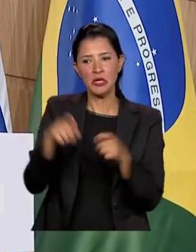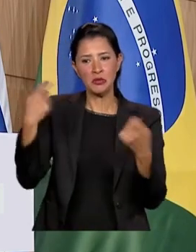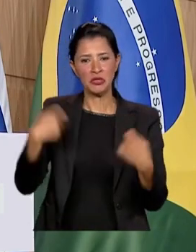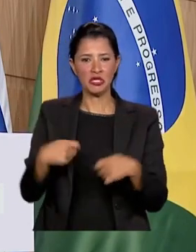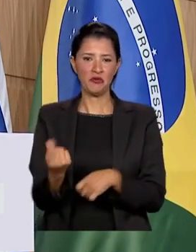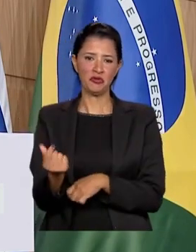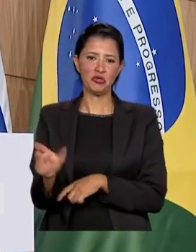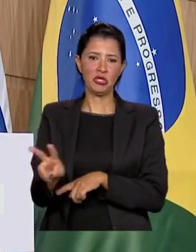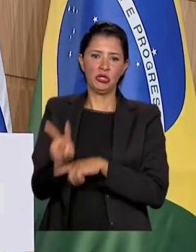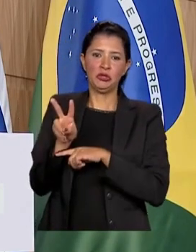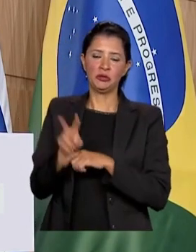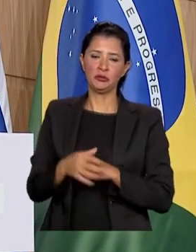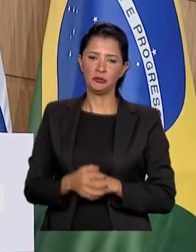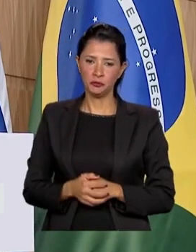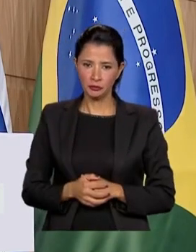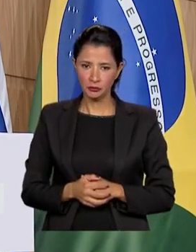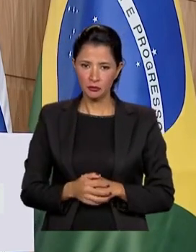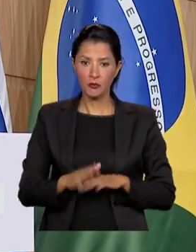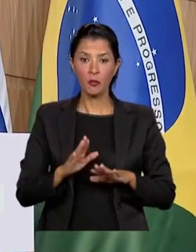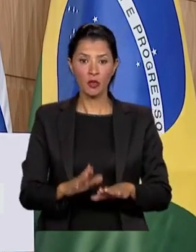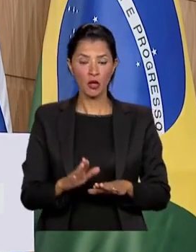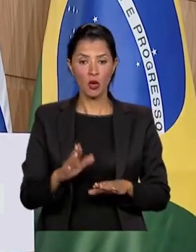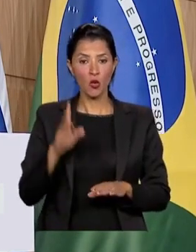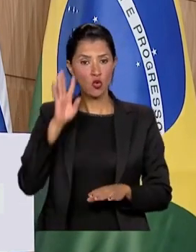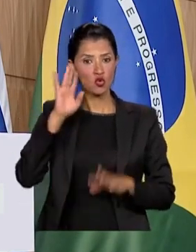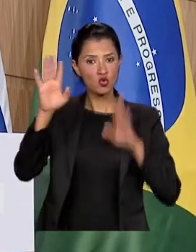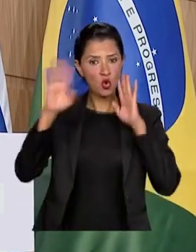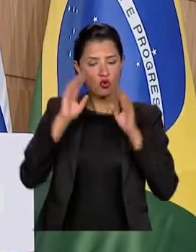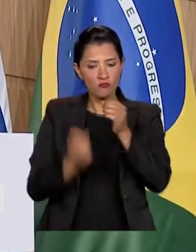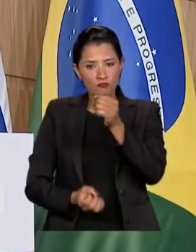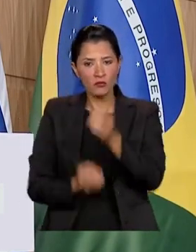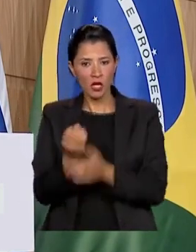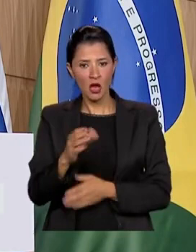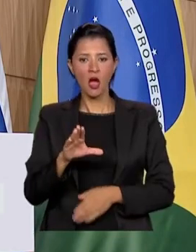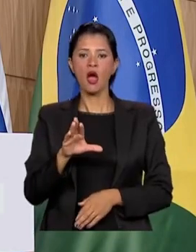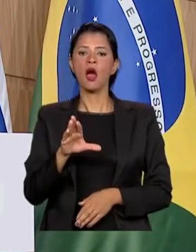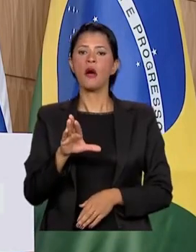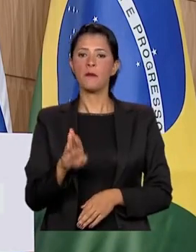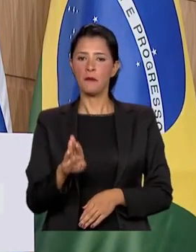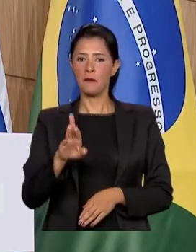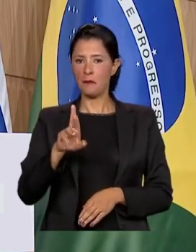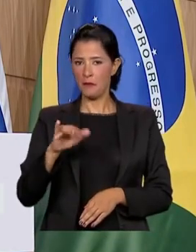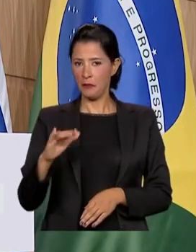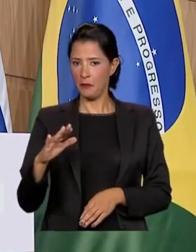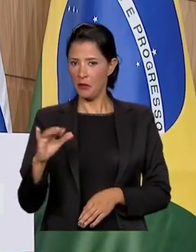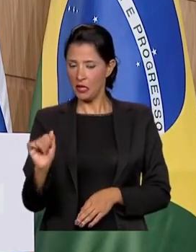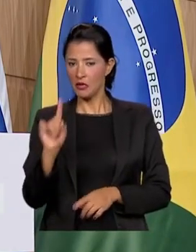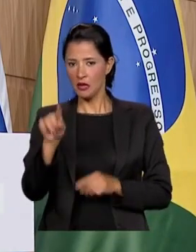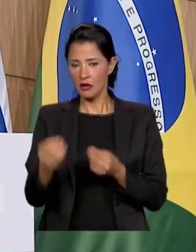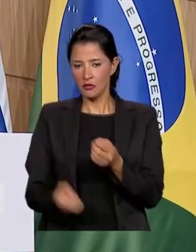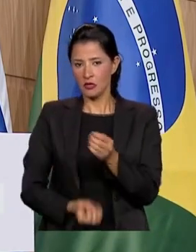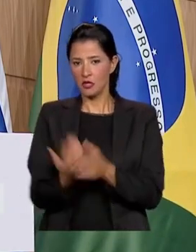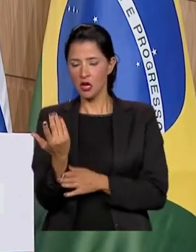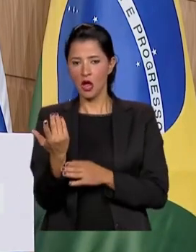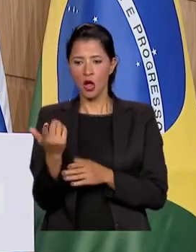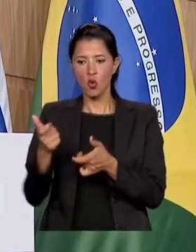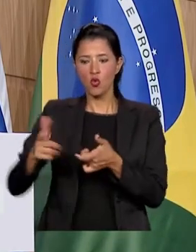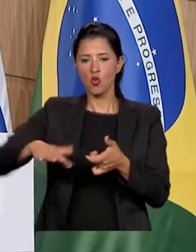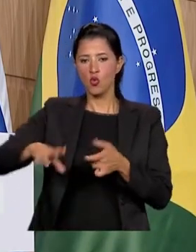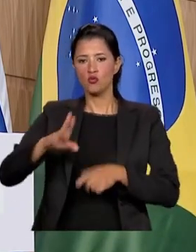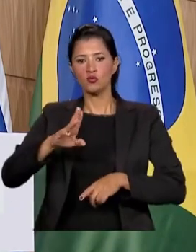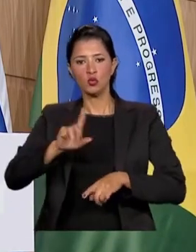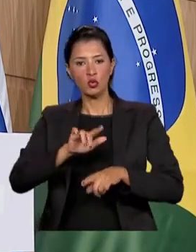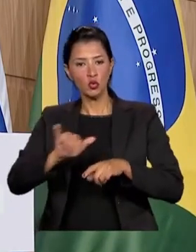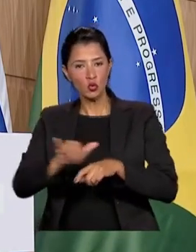dinheiro. O sonho de criar os BRICS era de criar um instrumento de